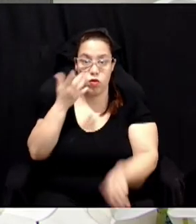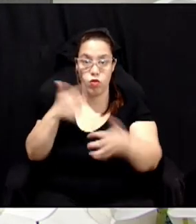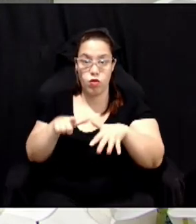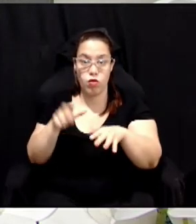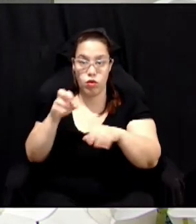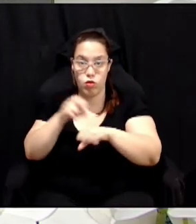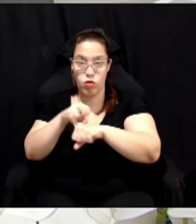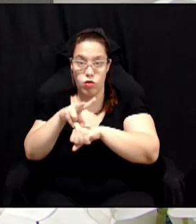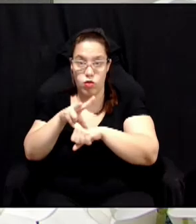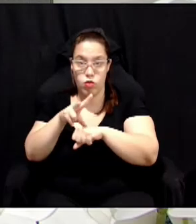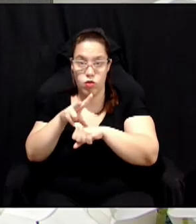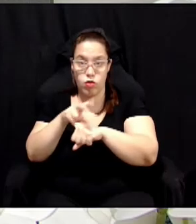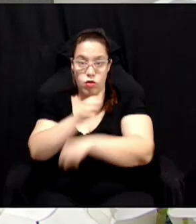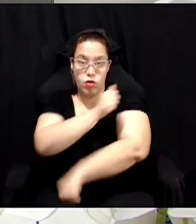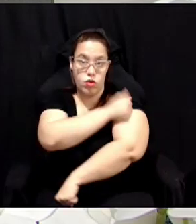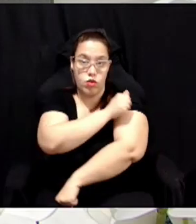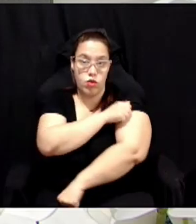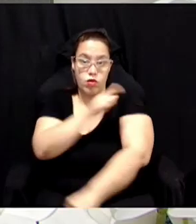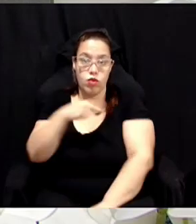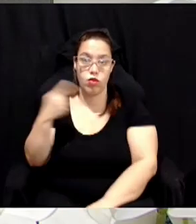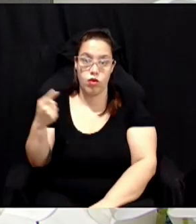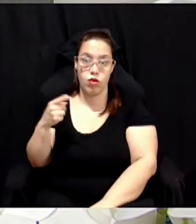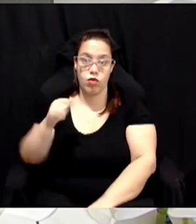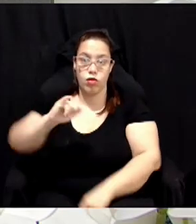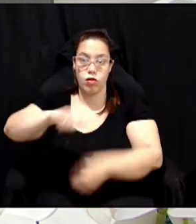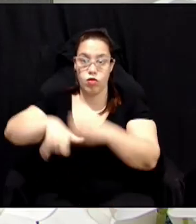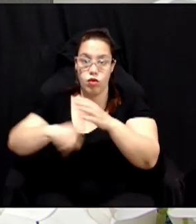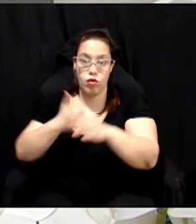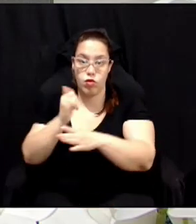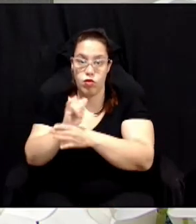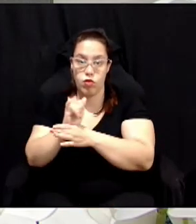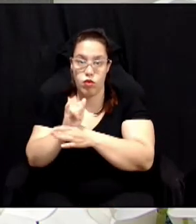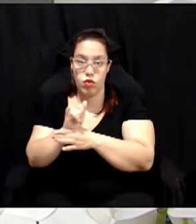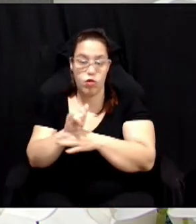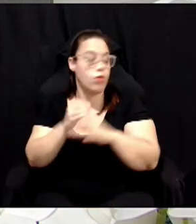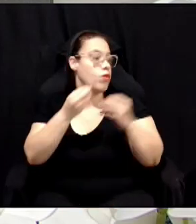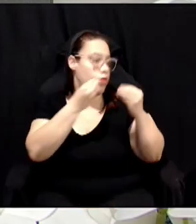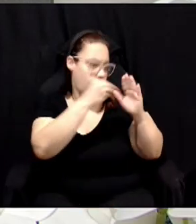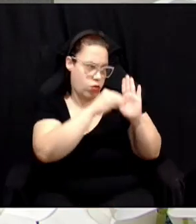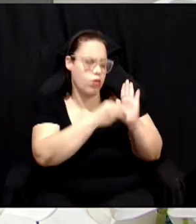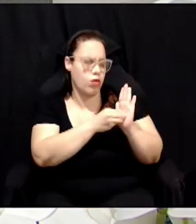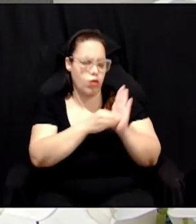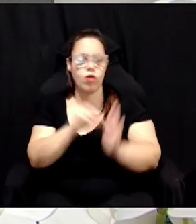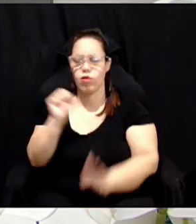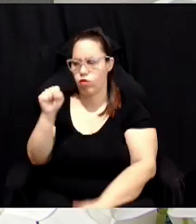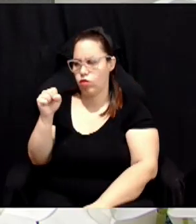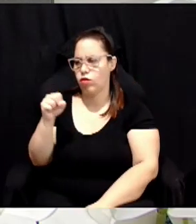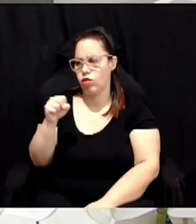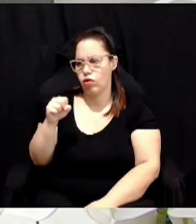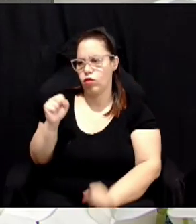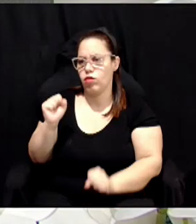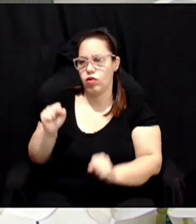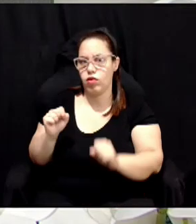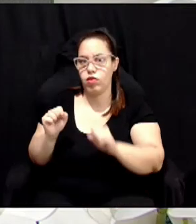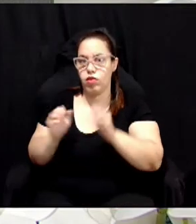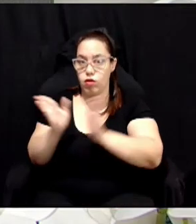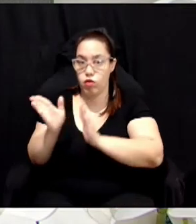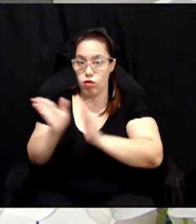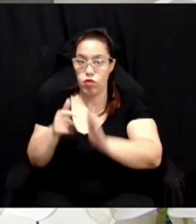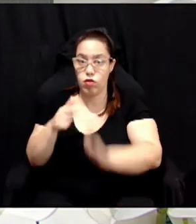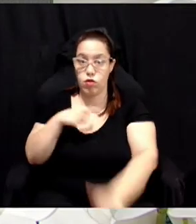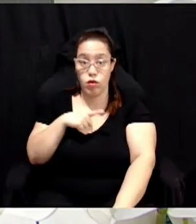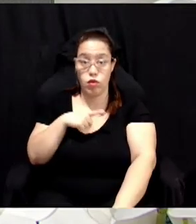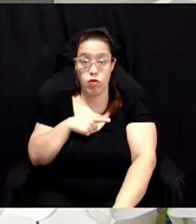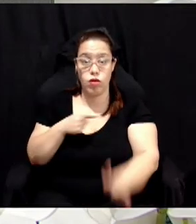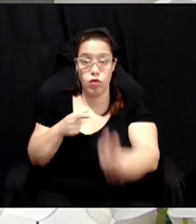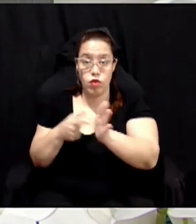aula depois no canal do YouTube do vestibular Unicamp, fica lá gravado, para que todo mundo possa ter acesso. Então nós vamos ter a apresentação de